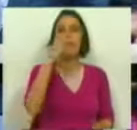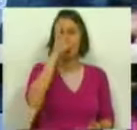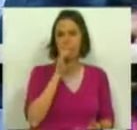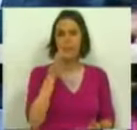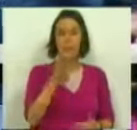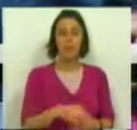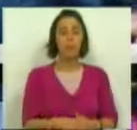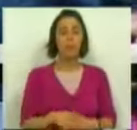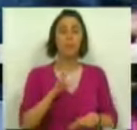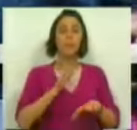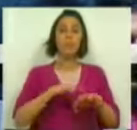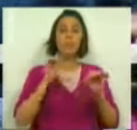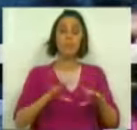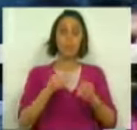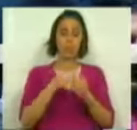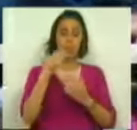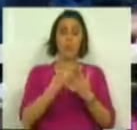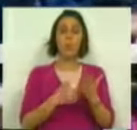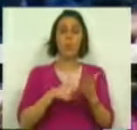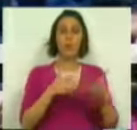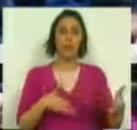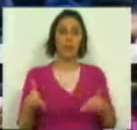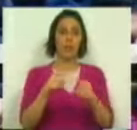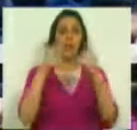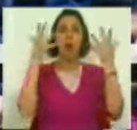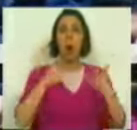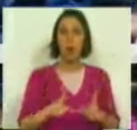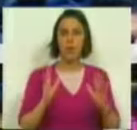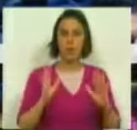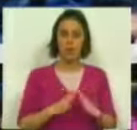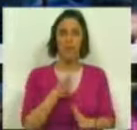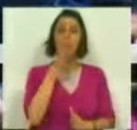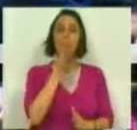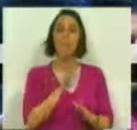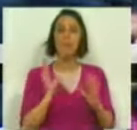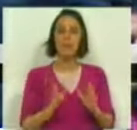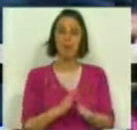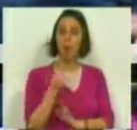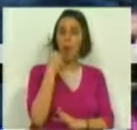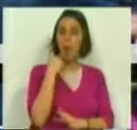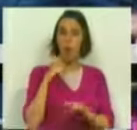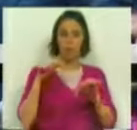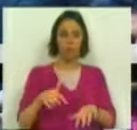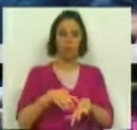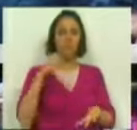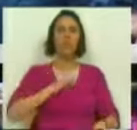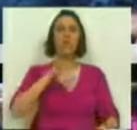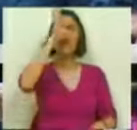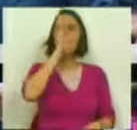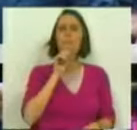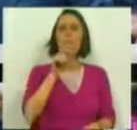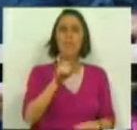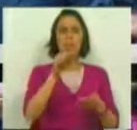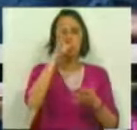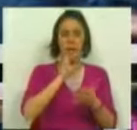Primeiro-Ministro, ainda a propósito do documento de estratégia orçamental, dizer que ainda ontem aqui no Parlamento o Sr. Ministro